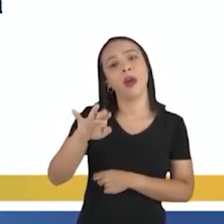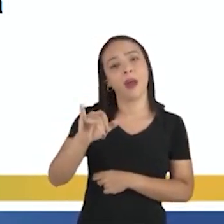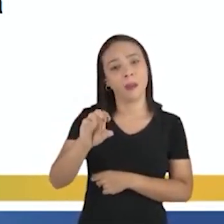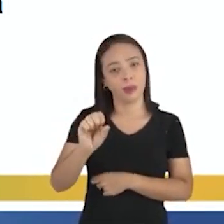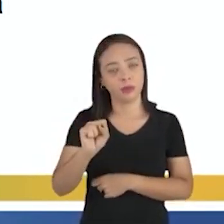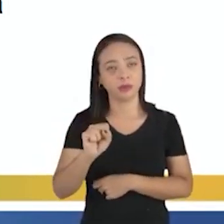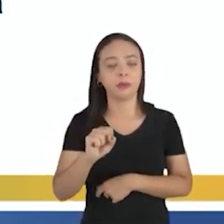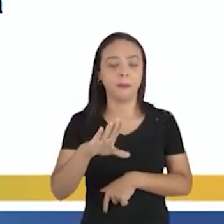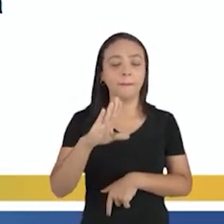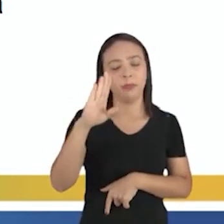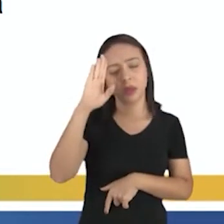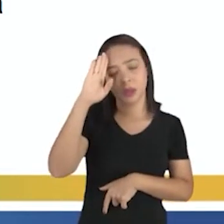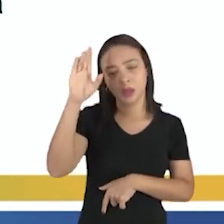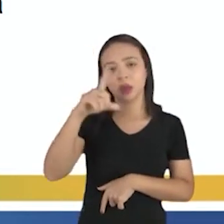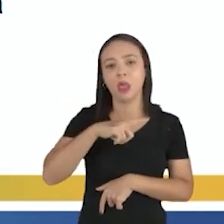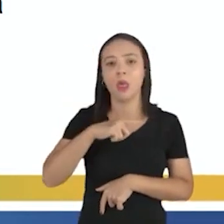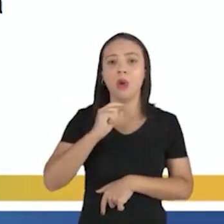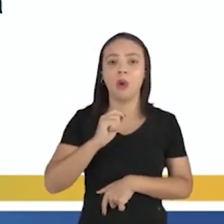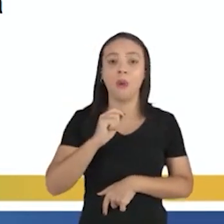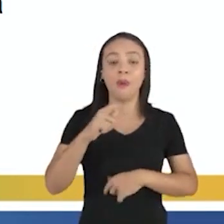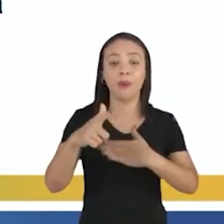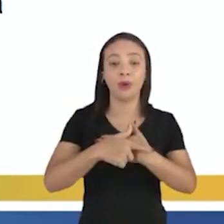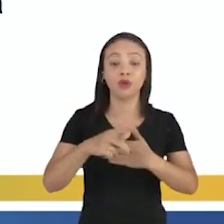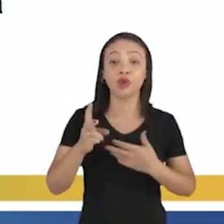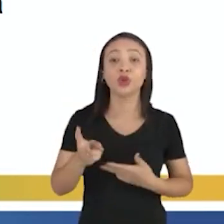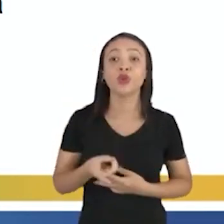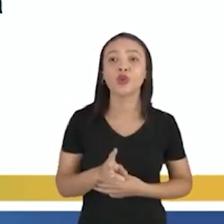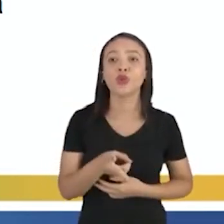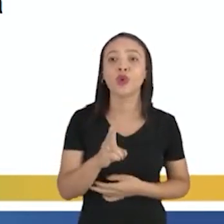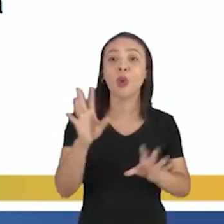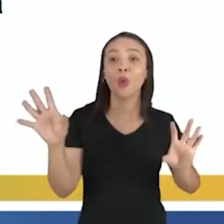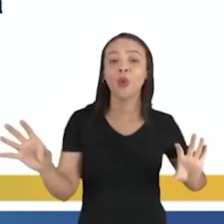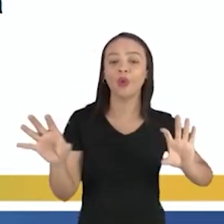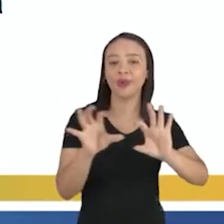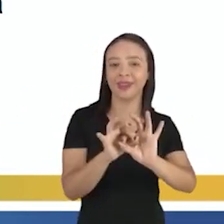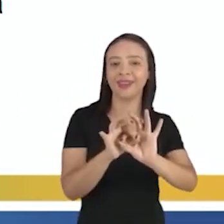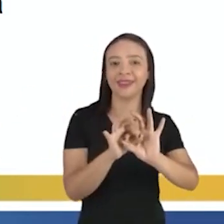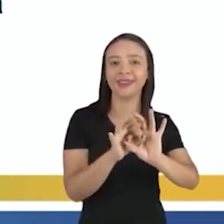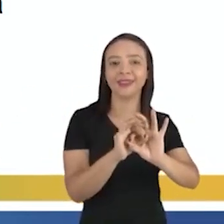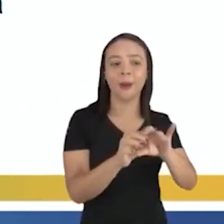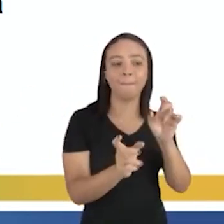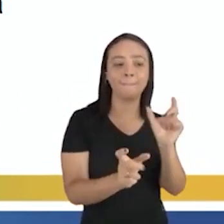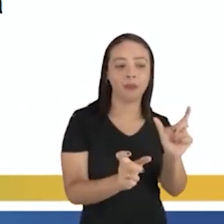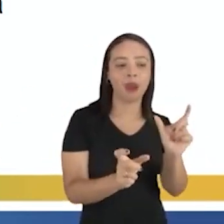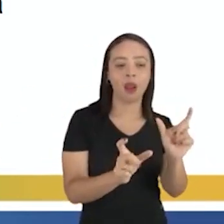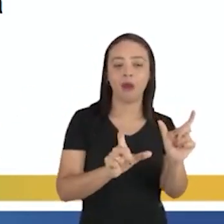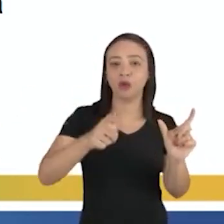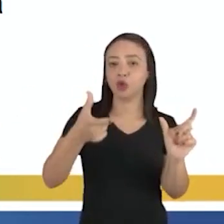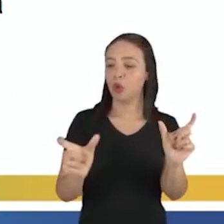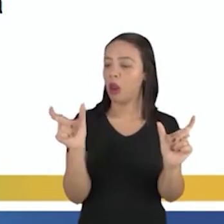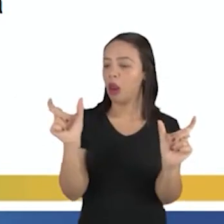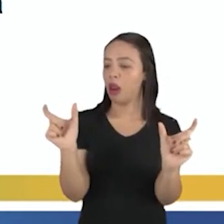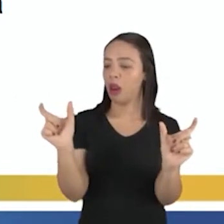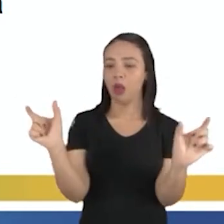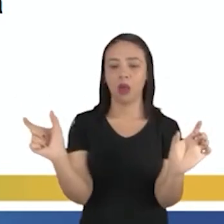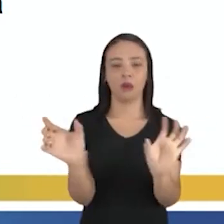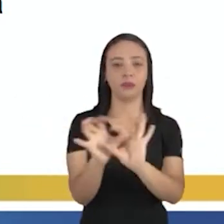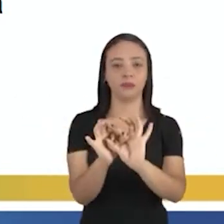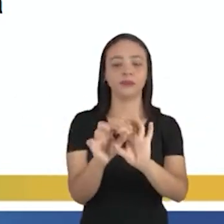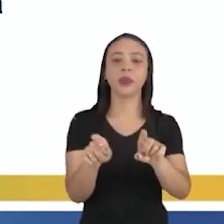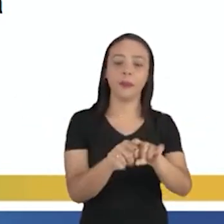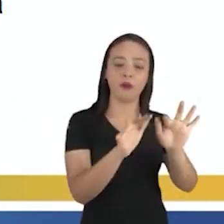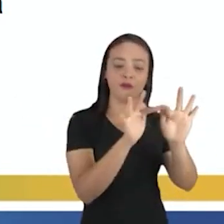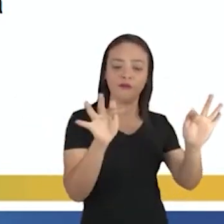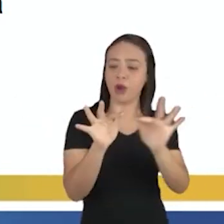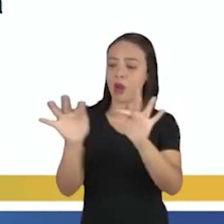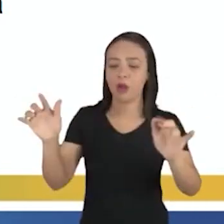essa base, dar continuidade e fazer essa ligação entre uma palavra e outra, entre uma